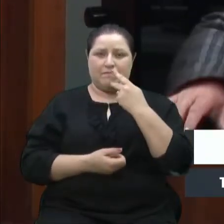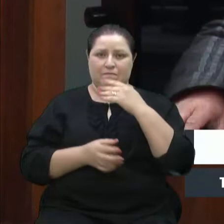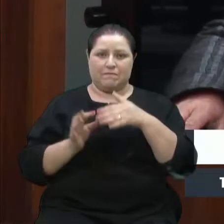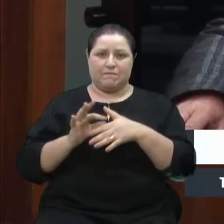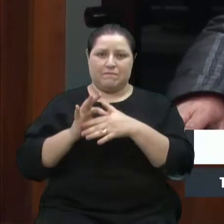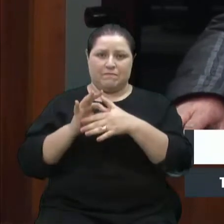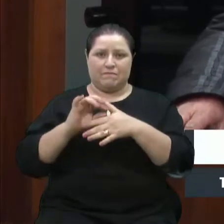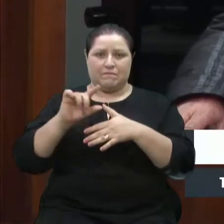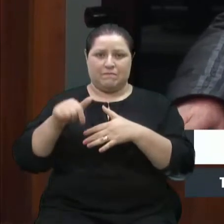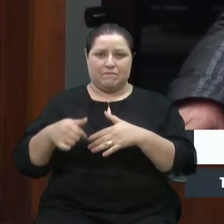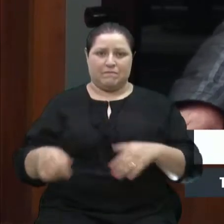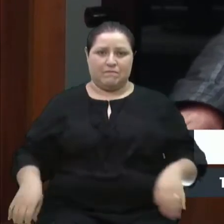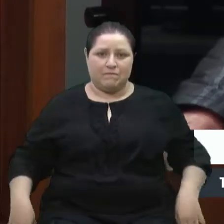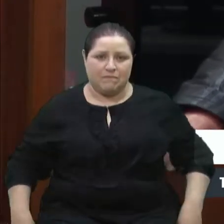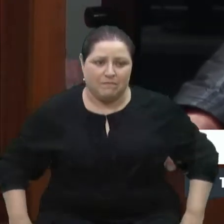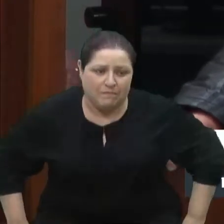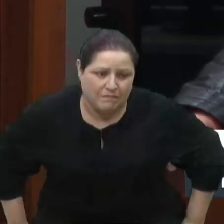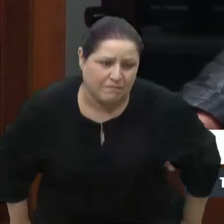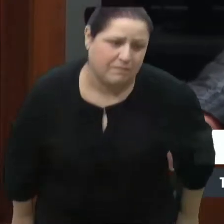de leite